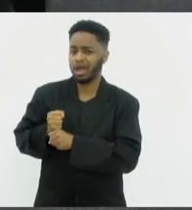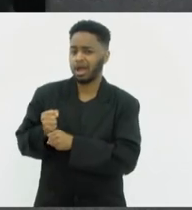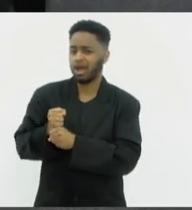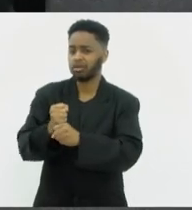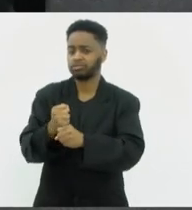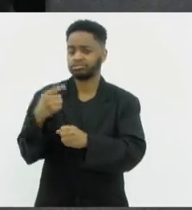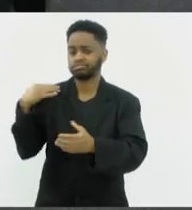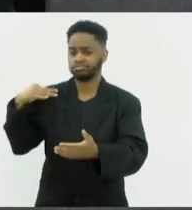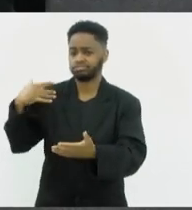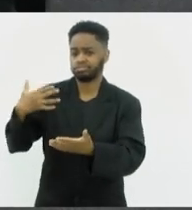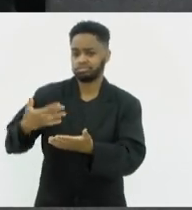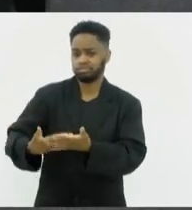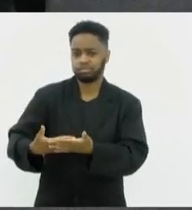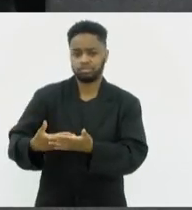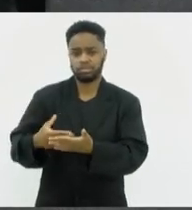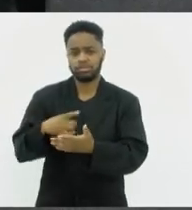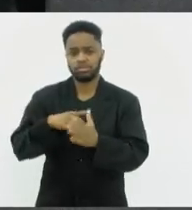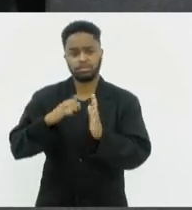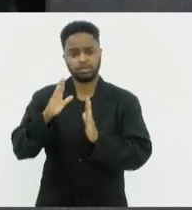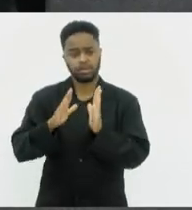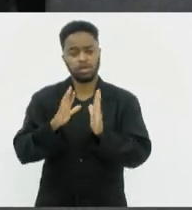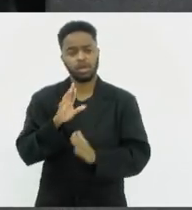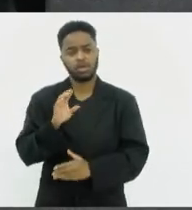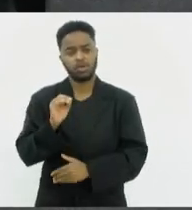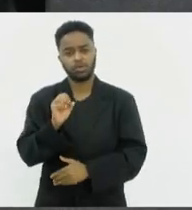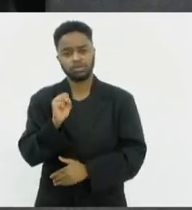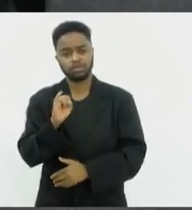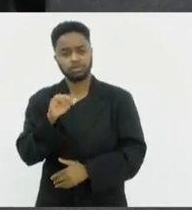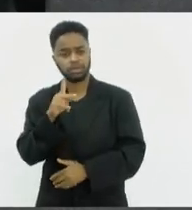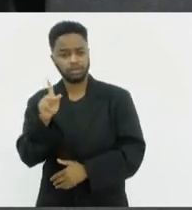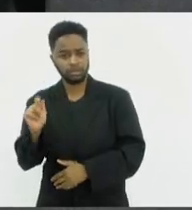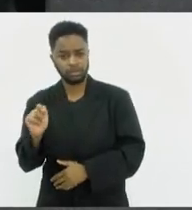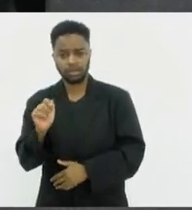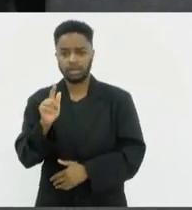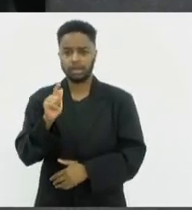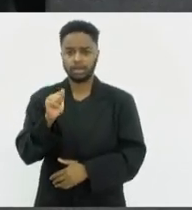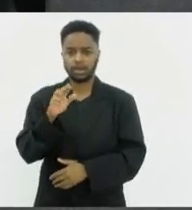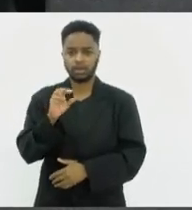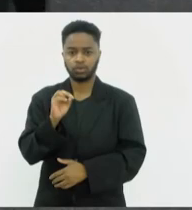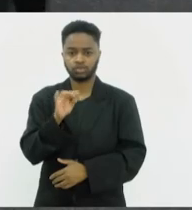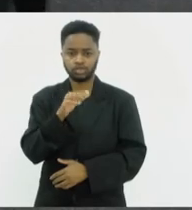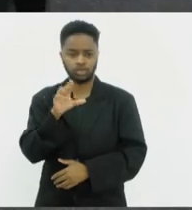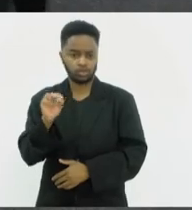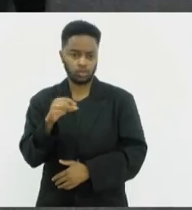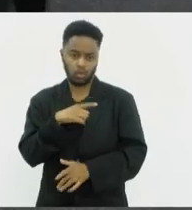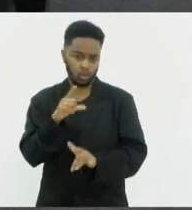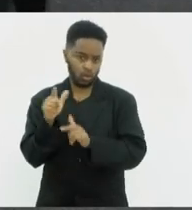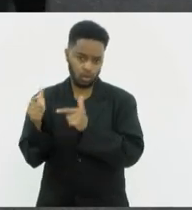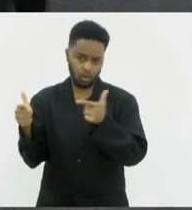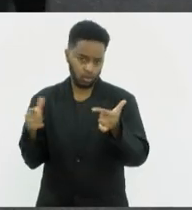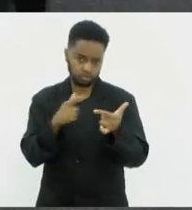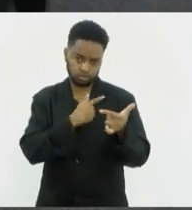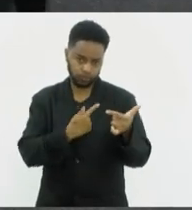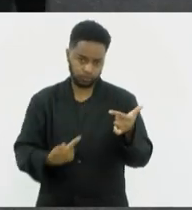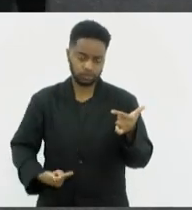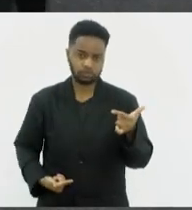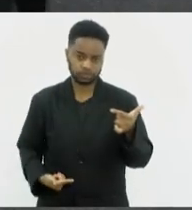governos Rosinha, Garotinho, Marcelo Alencar, que mais? E outros governos que tiveram.